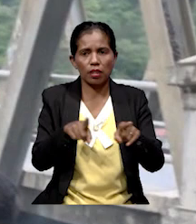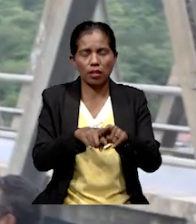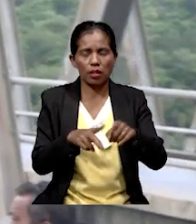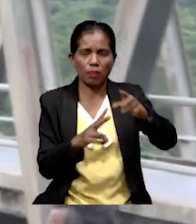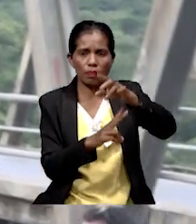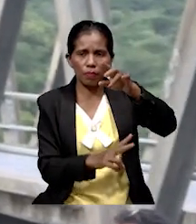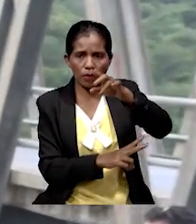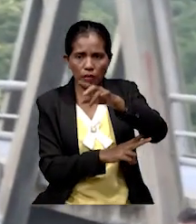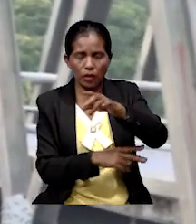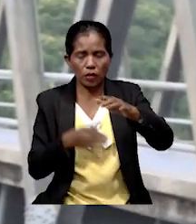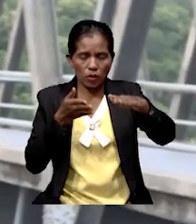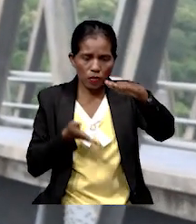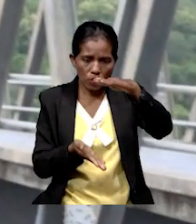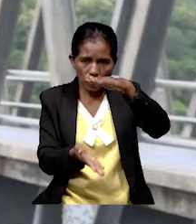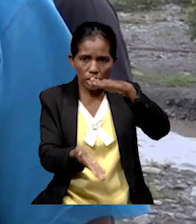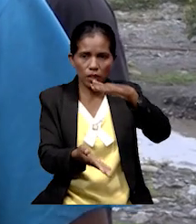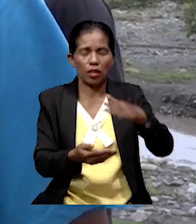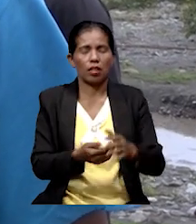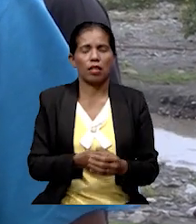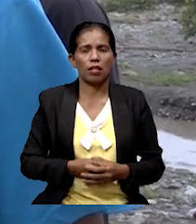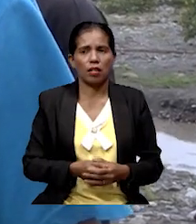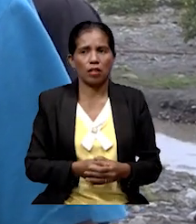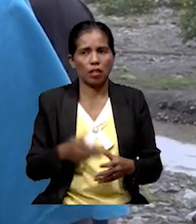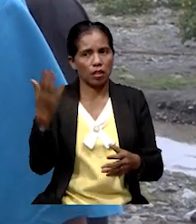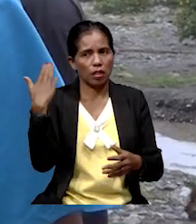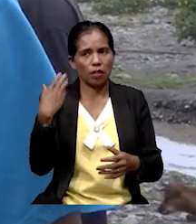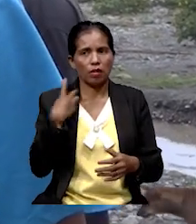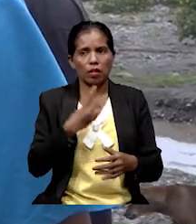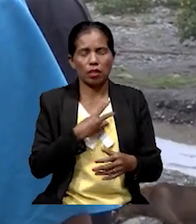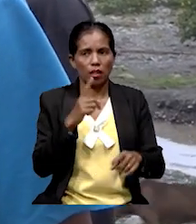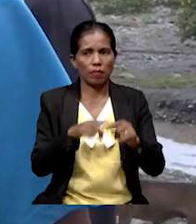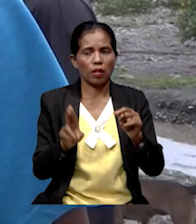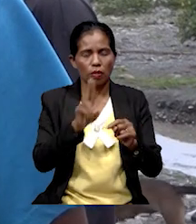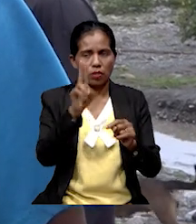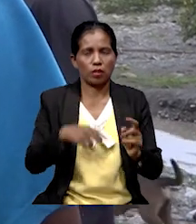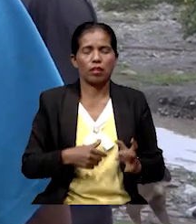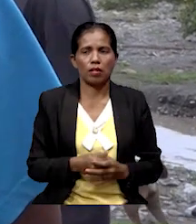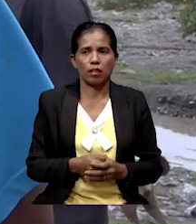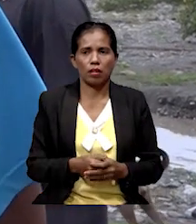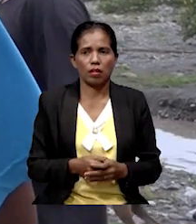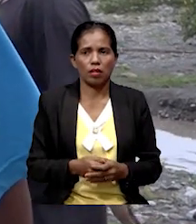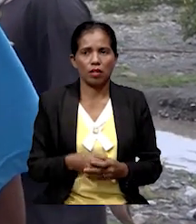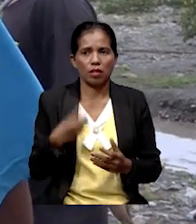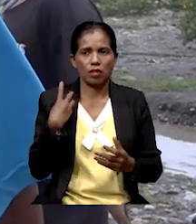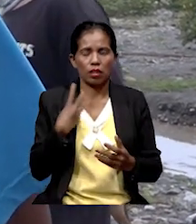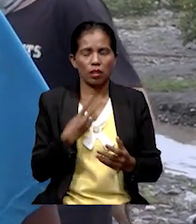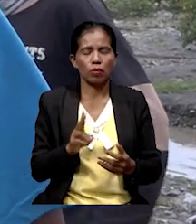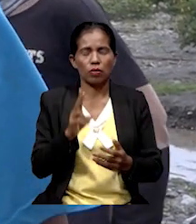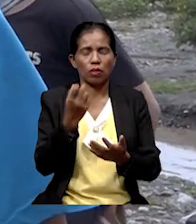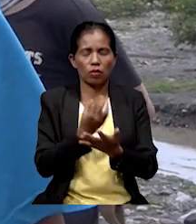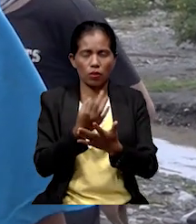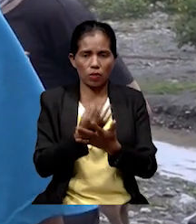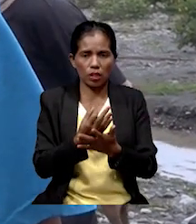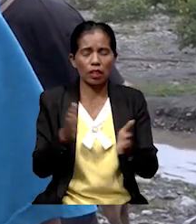vamos o cosne ke na mano son. La clear ponte te la vera duke sa se osan bot. Dia glu ta se osan ki gi de hul sarbal